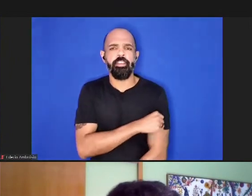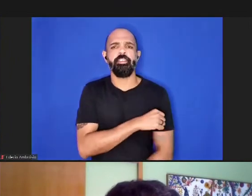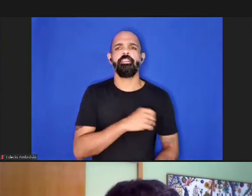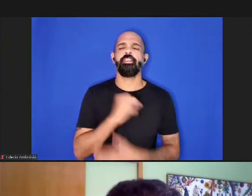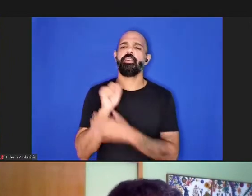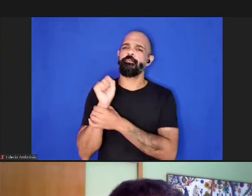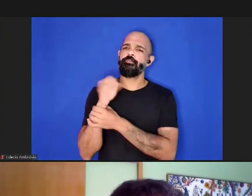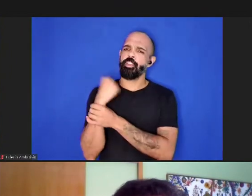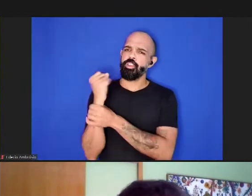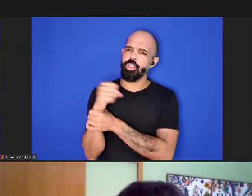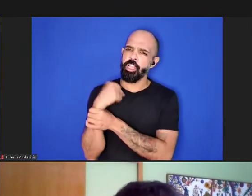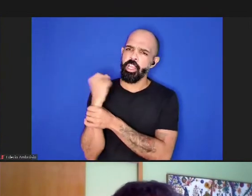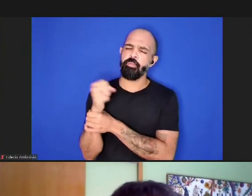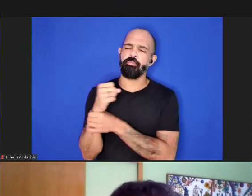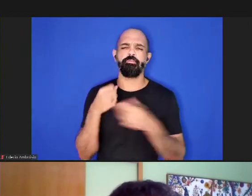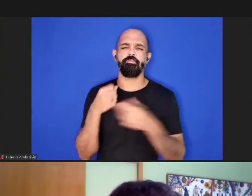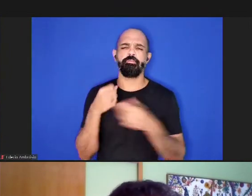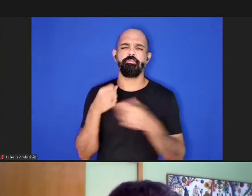fisioterapeutas, etc.